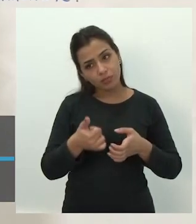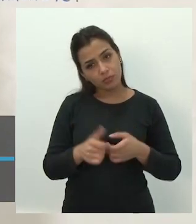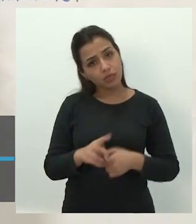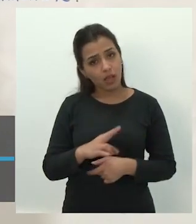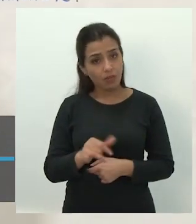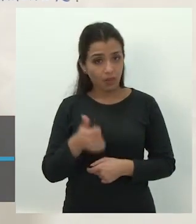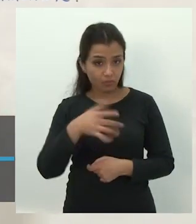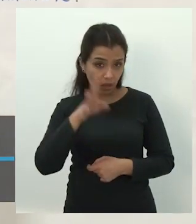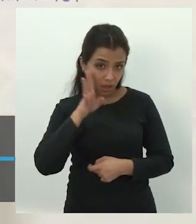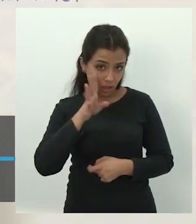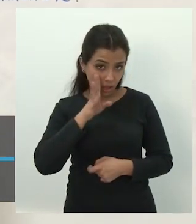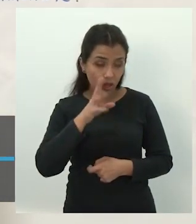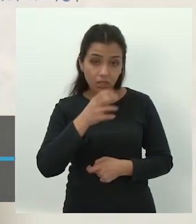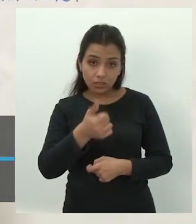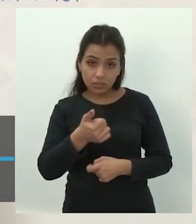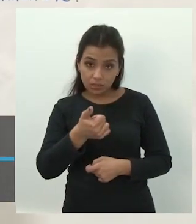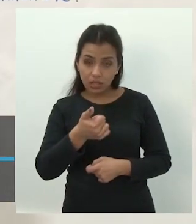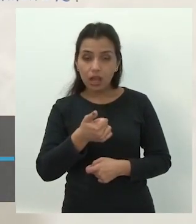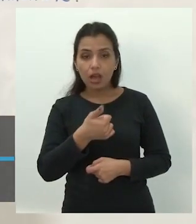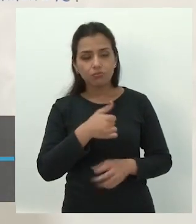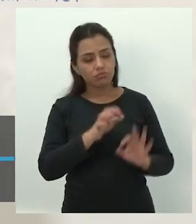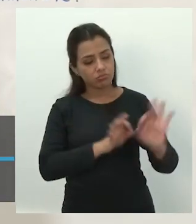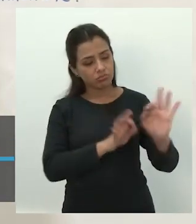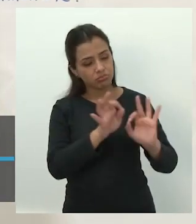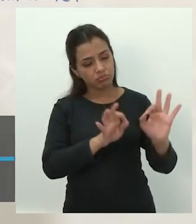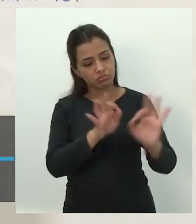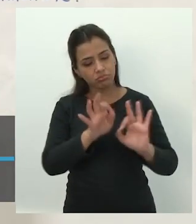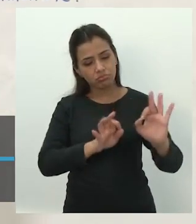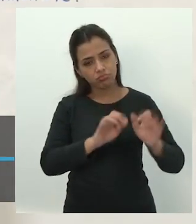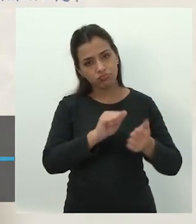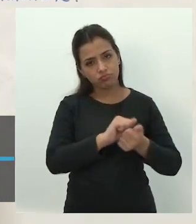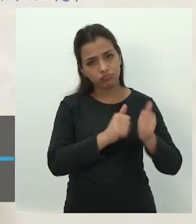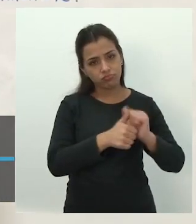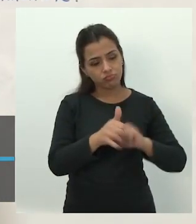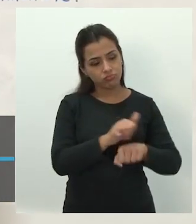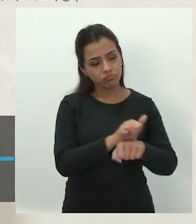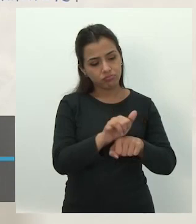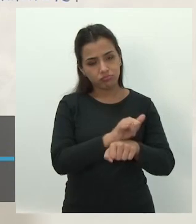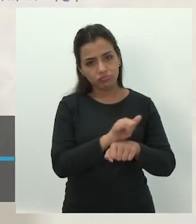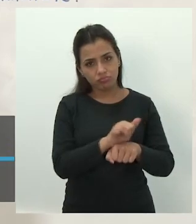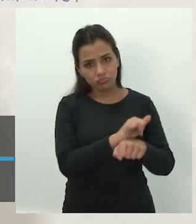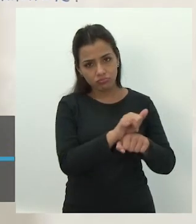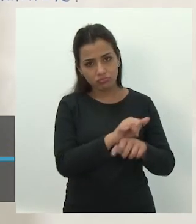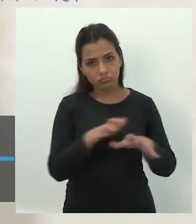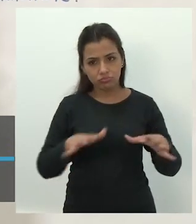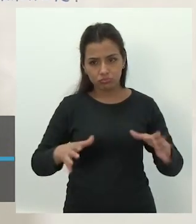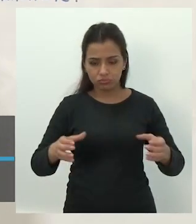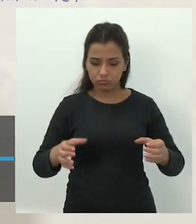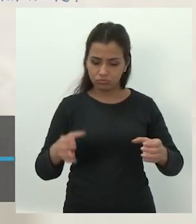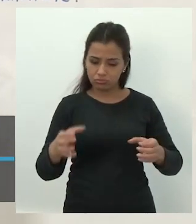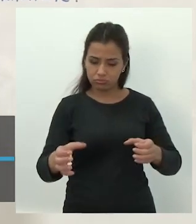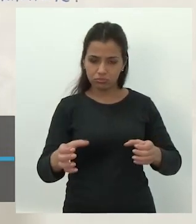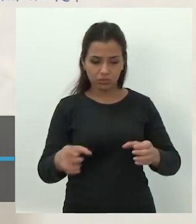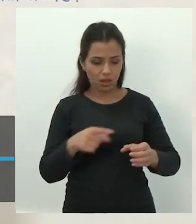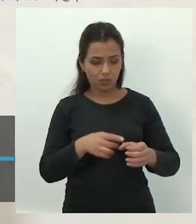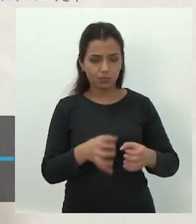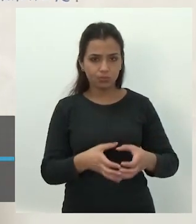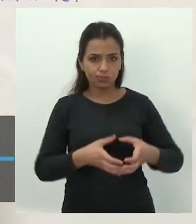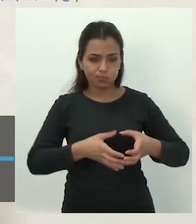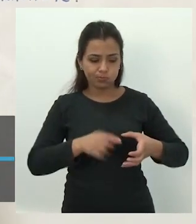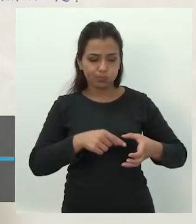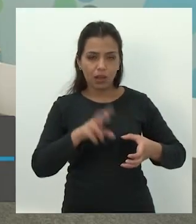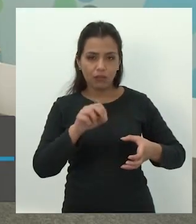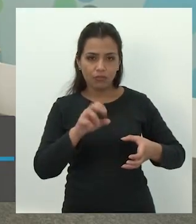legal, tá? E vocês vão colocando ali e vai fazendo essa maquete. Ah, tá, esse personagem aqui, então, é meio gordinha essa latinha, tá? Então vai ser a vovó,